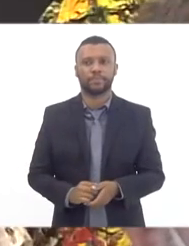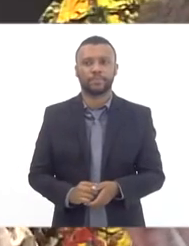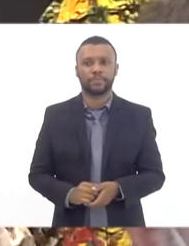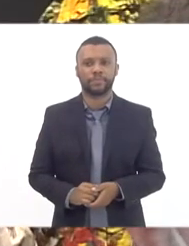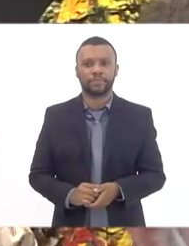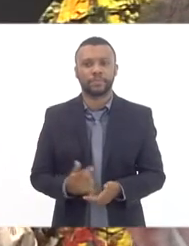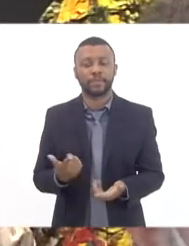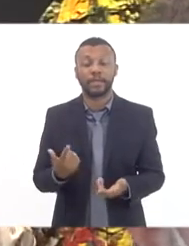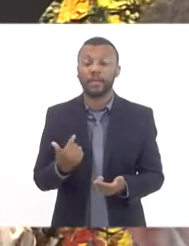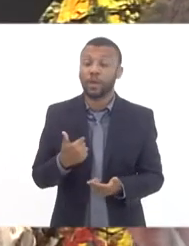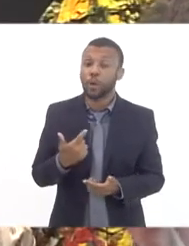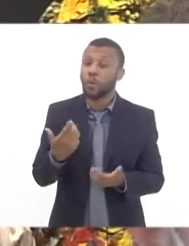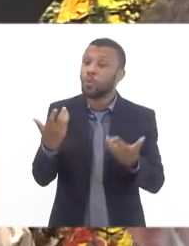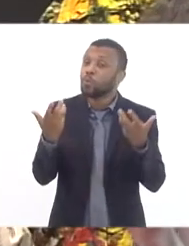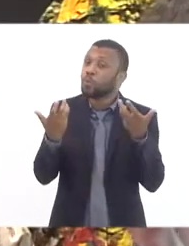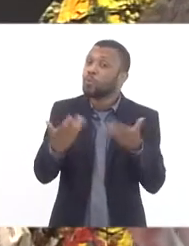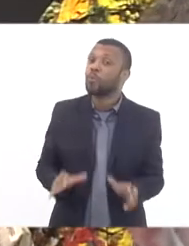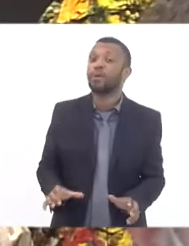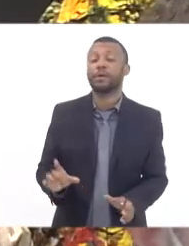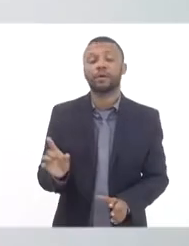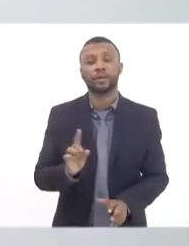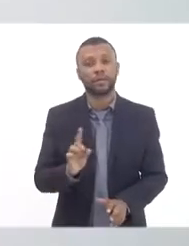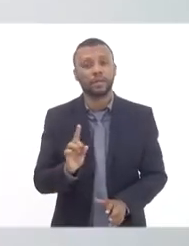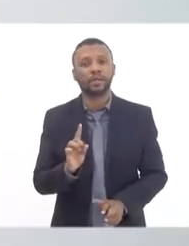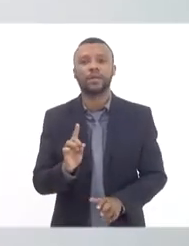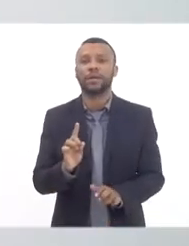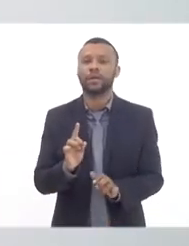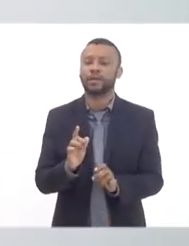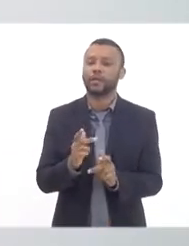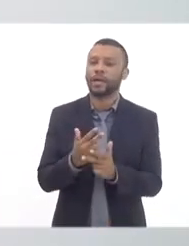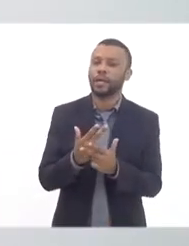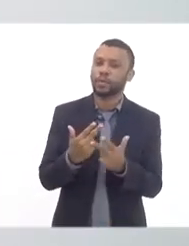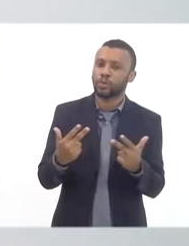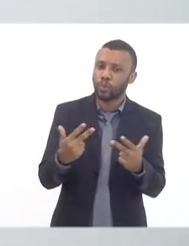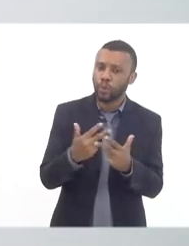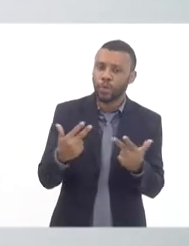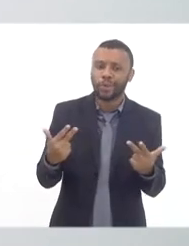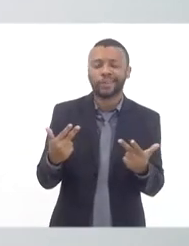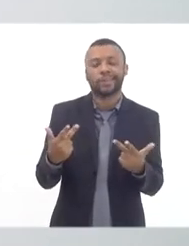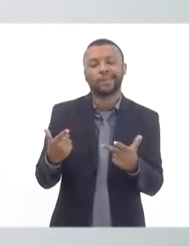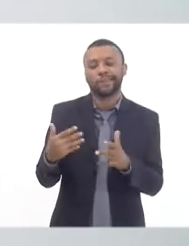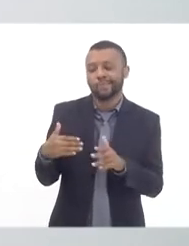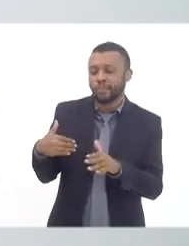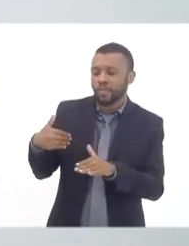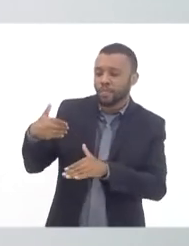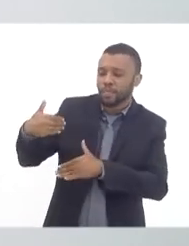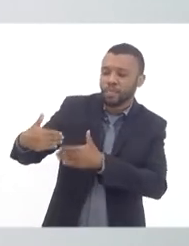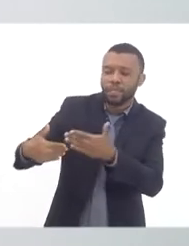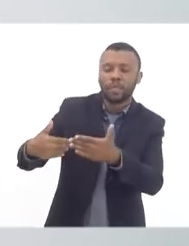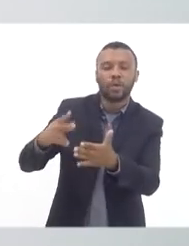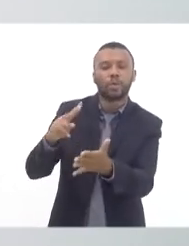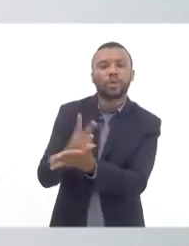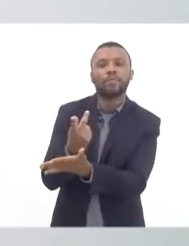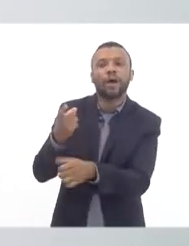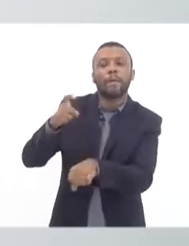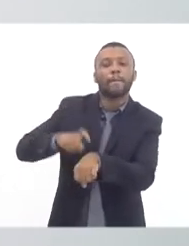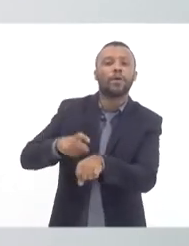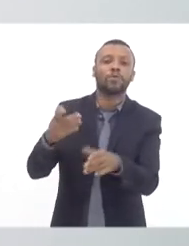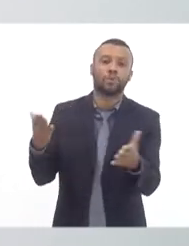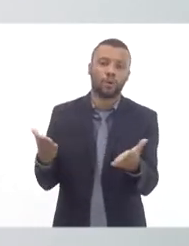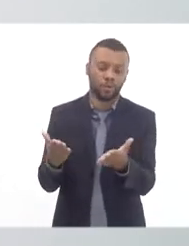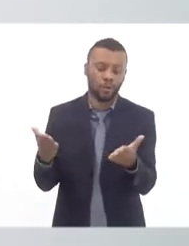não gostaria de que as coisas estivessem como estão. Gostaria que